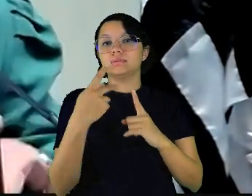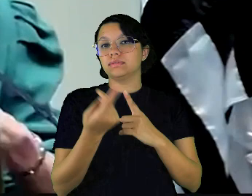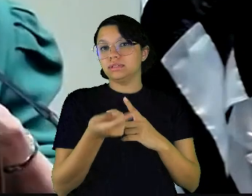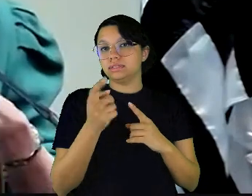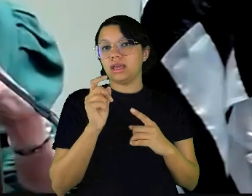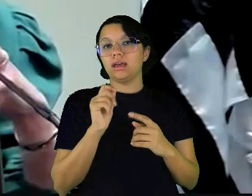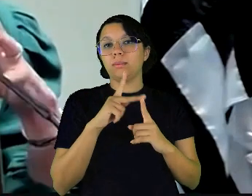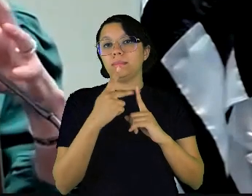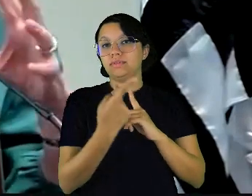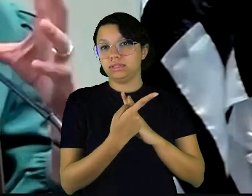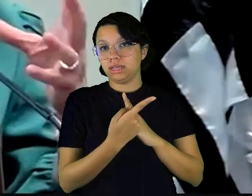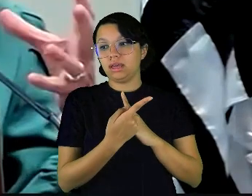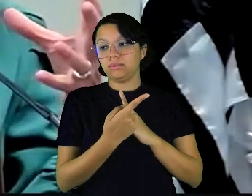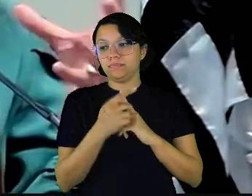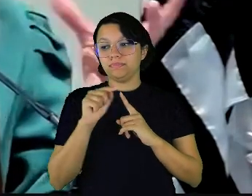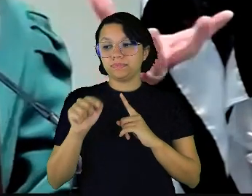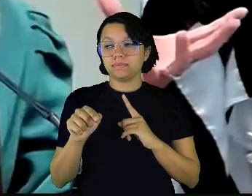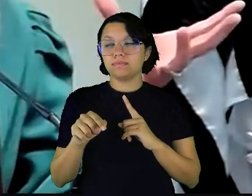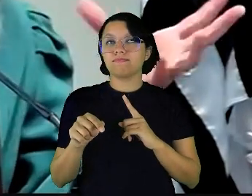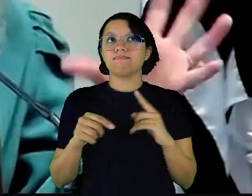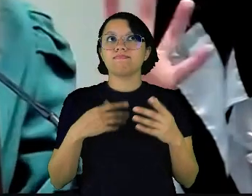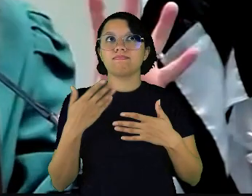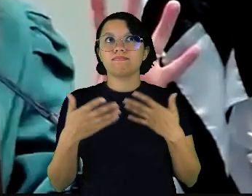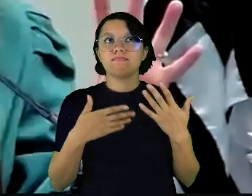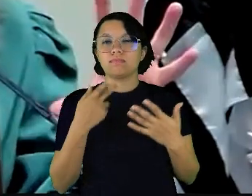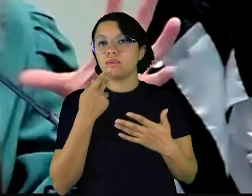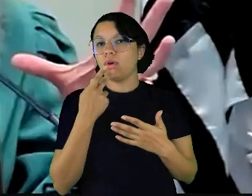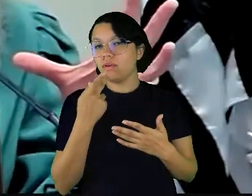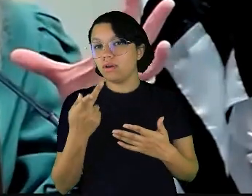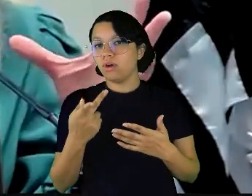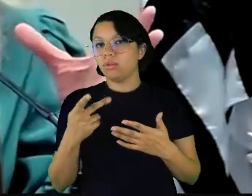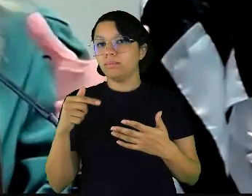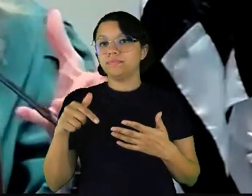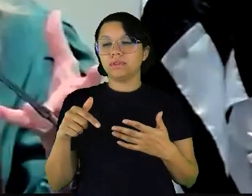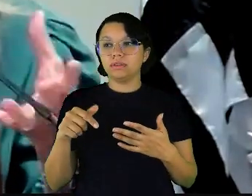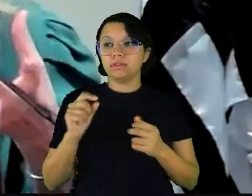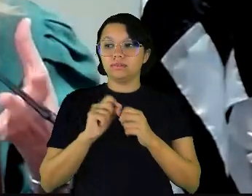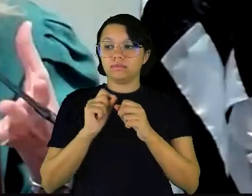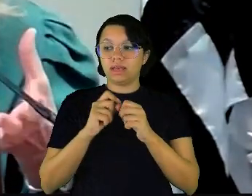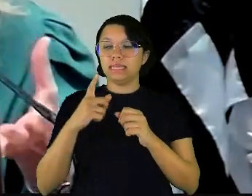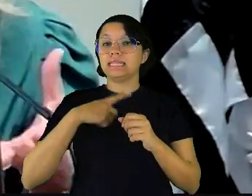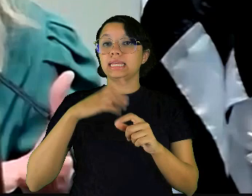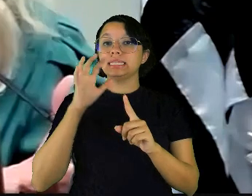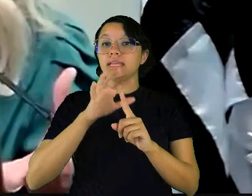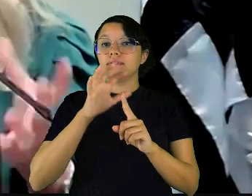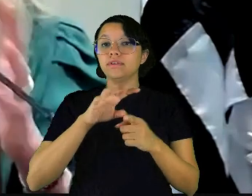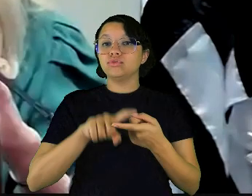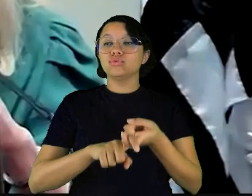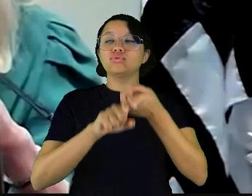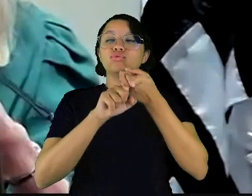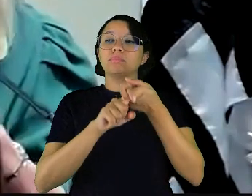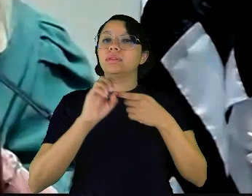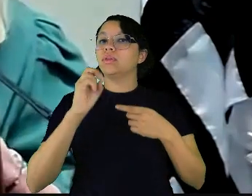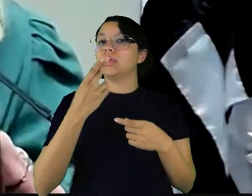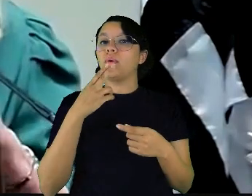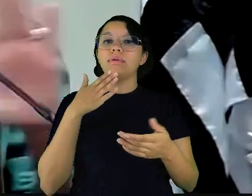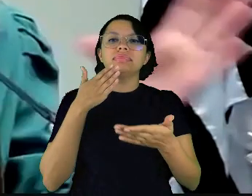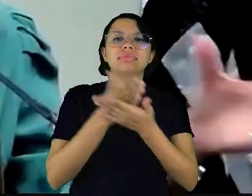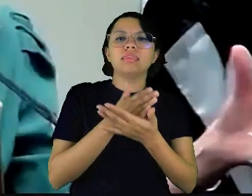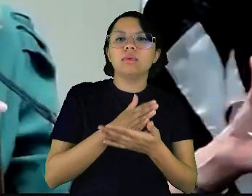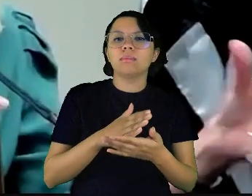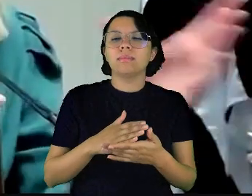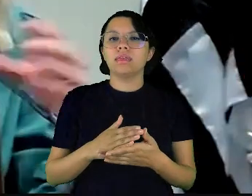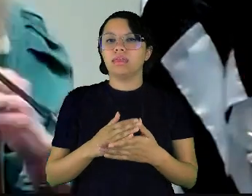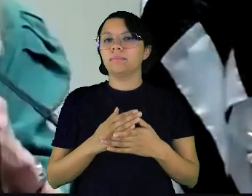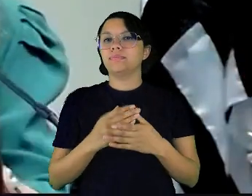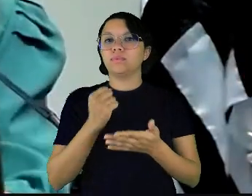benefício previdenciário, ele, como o Dr. Farley colocou, ele tem esse efeito de suspender ou de interromper o